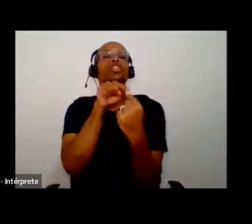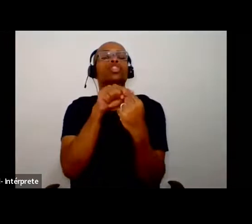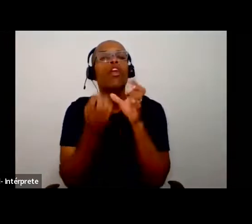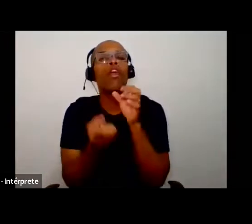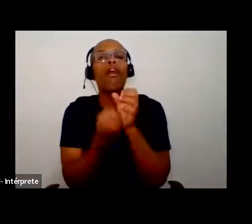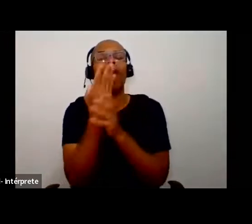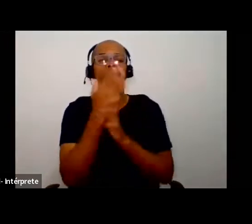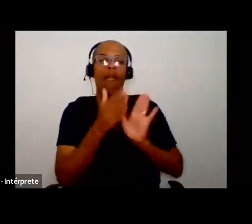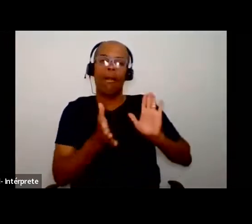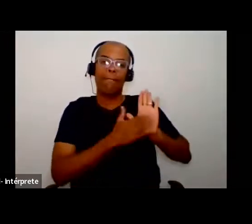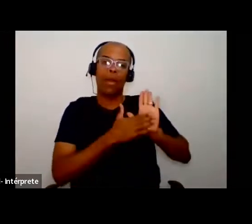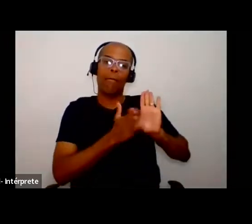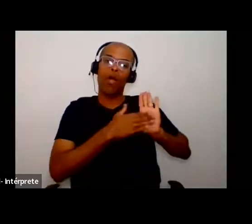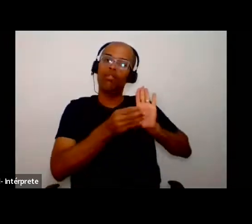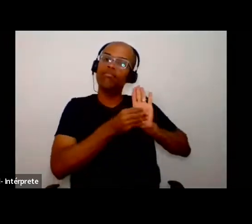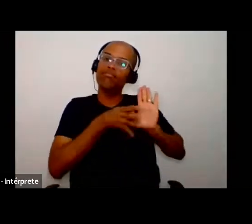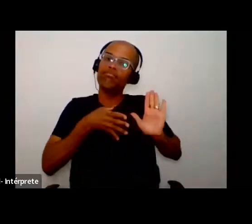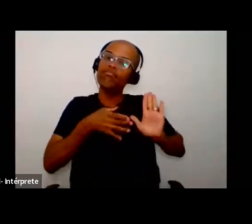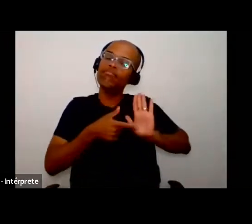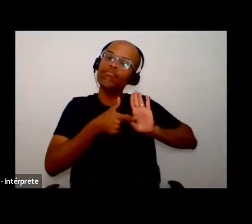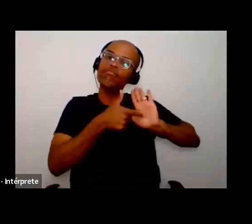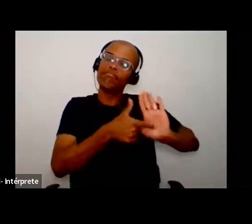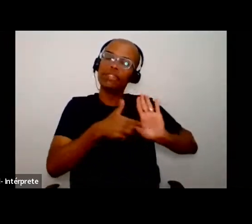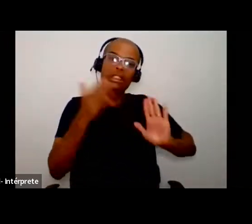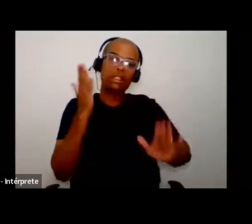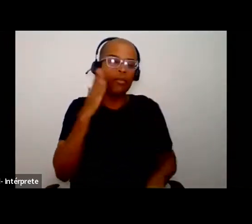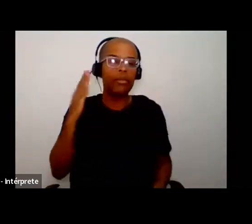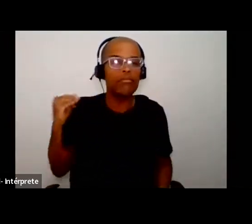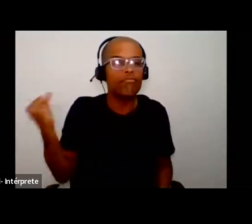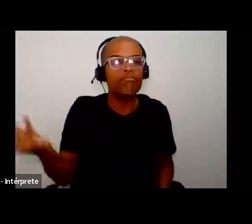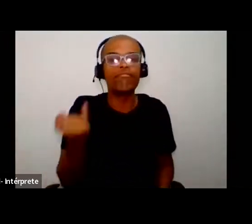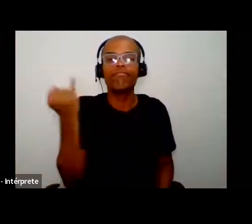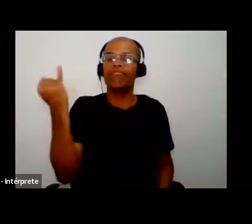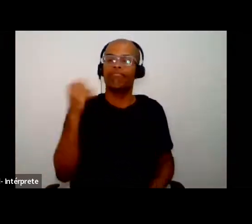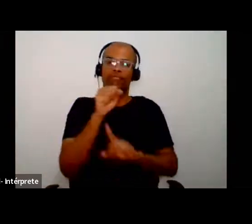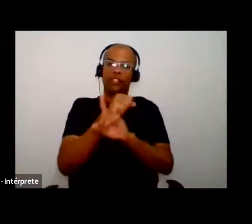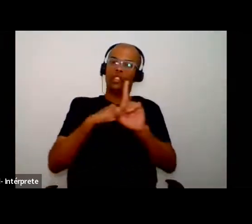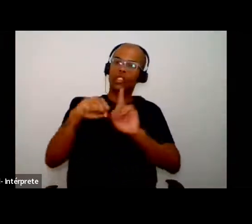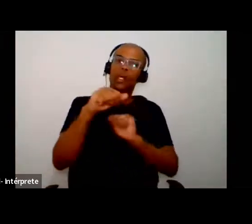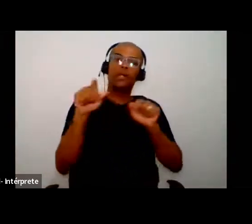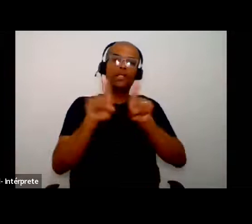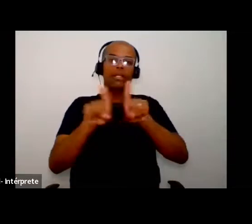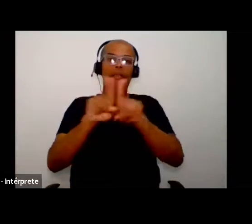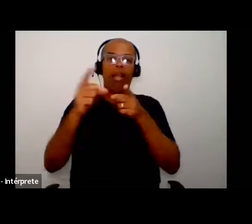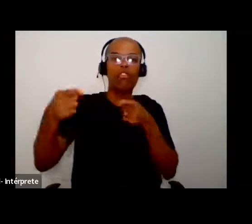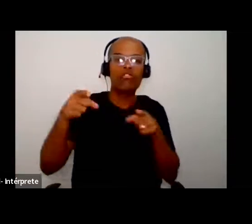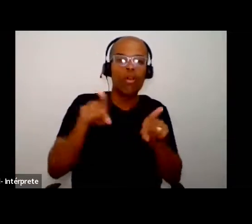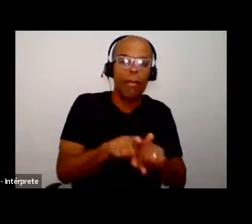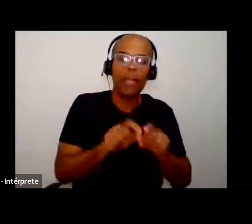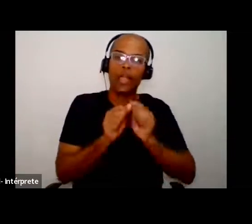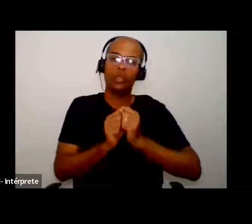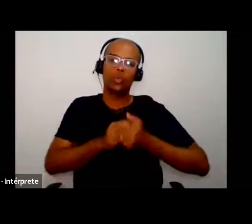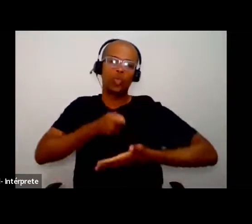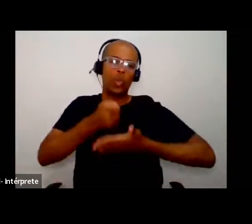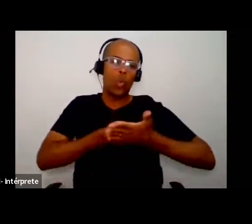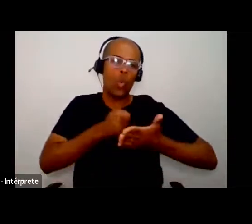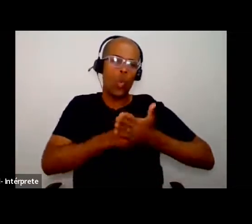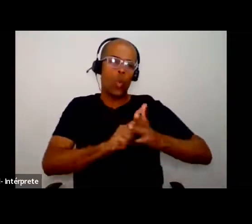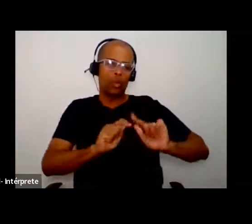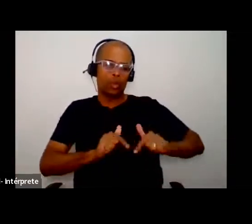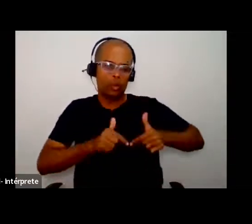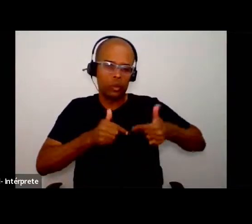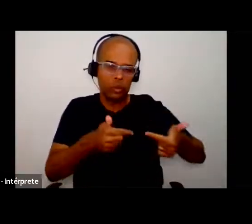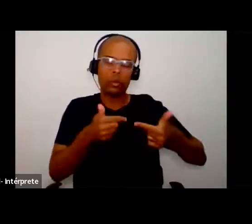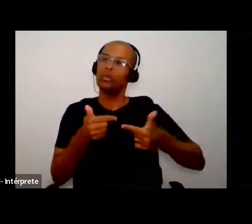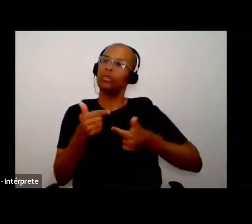então, curriculares de relevância social, de engajamento, de luta, de